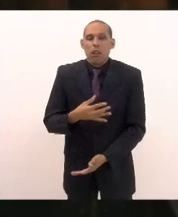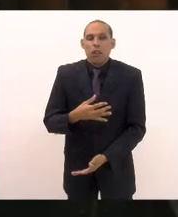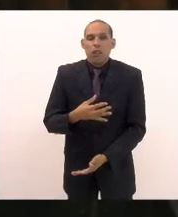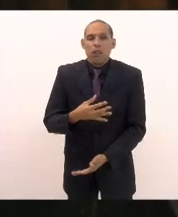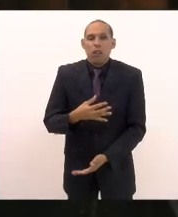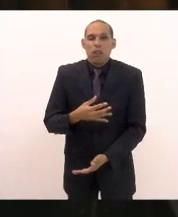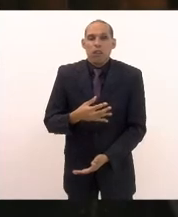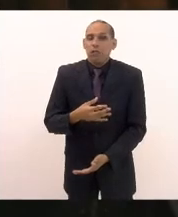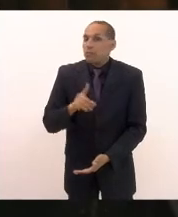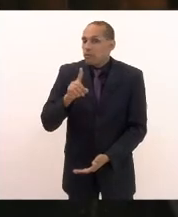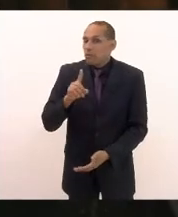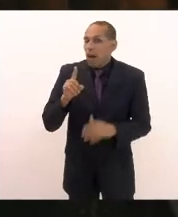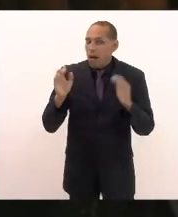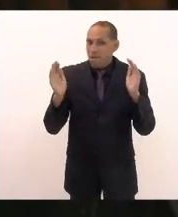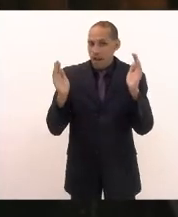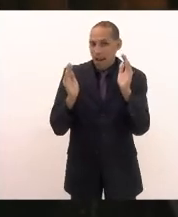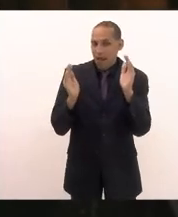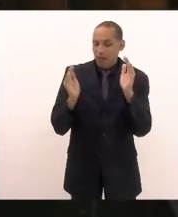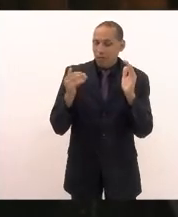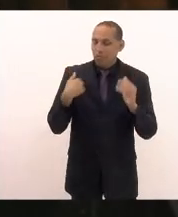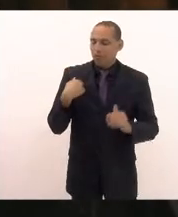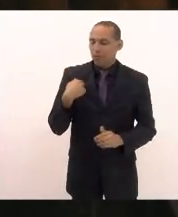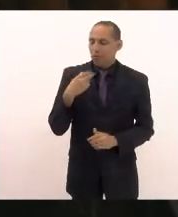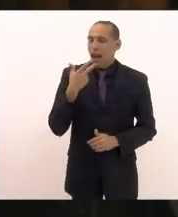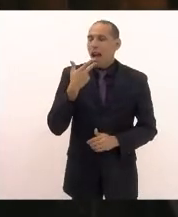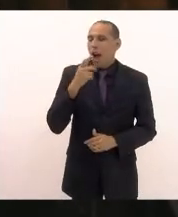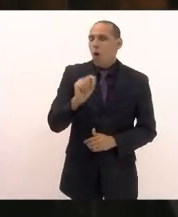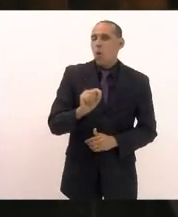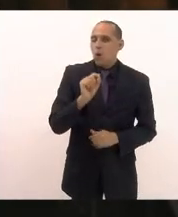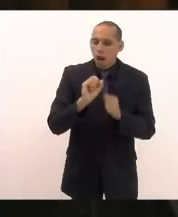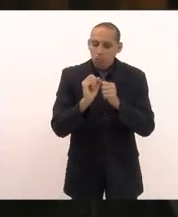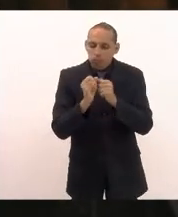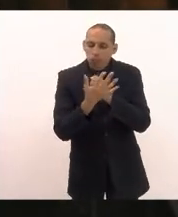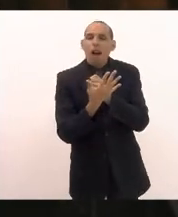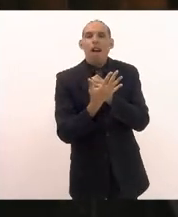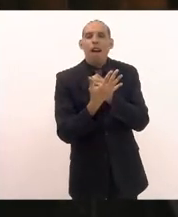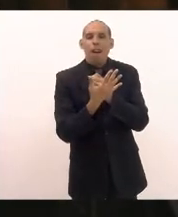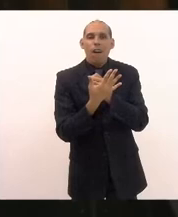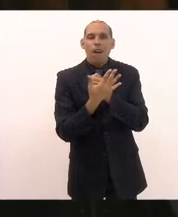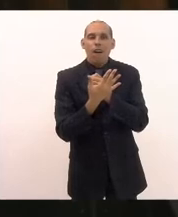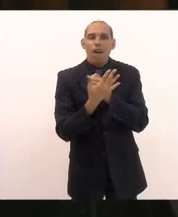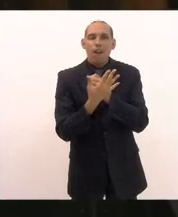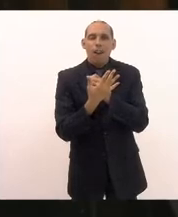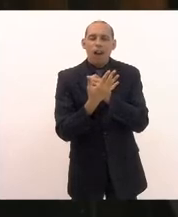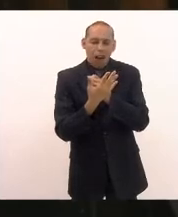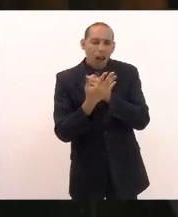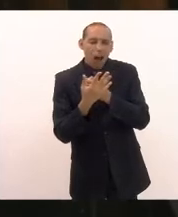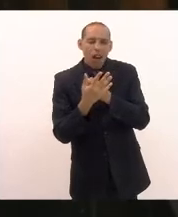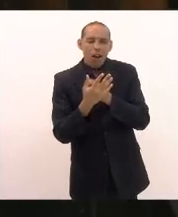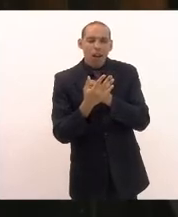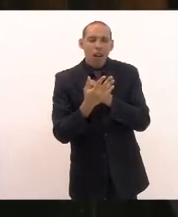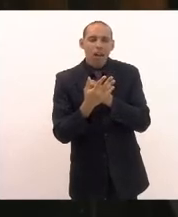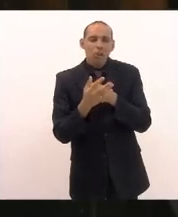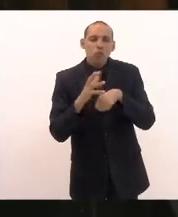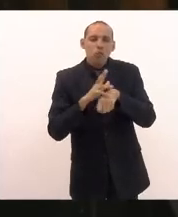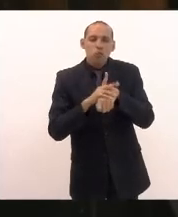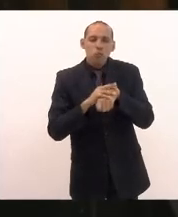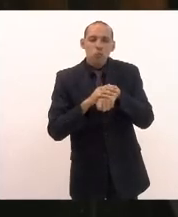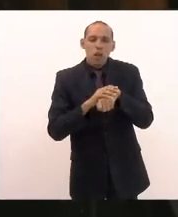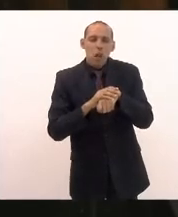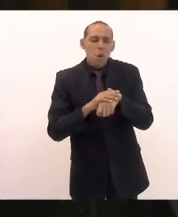e abro um parênteses aqui para dizer que a Covid-19, esse vírus maldito, ele deve